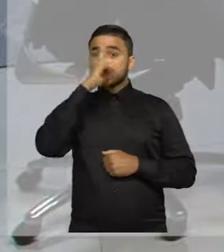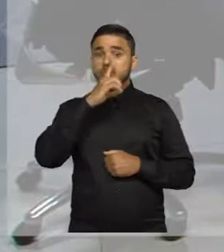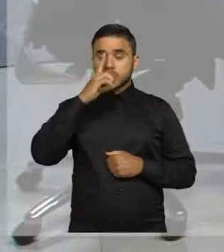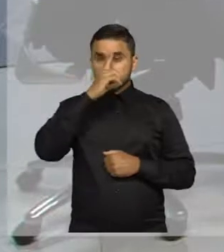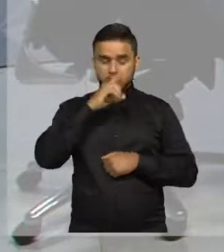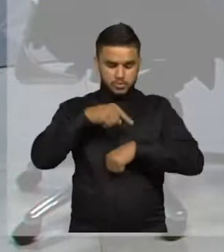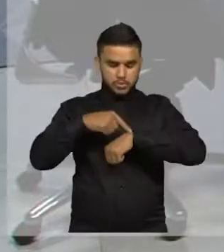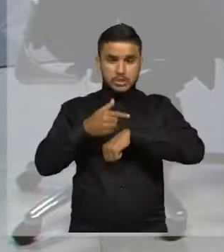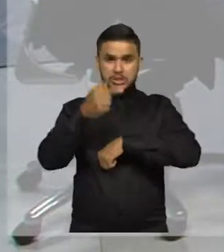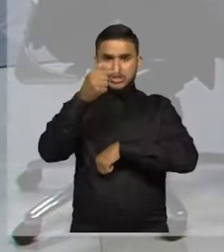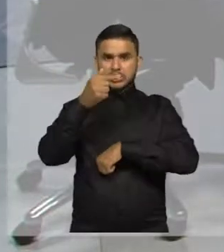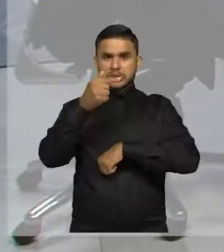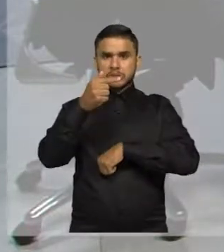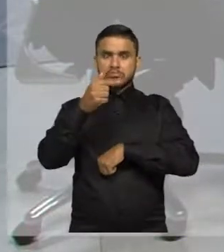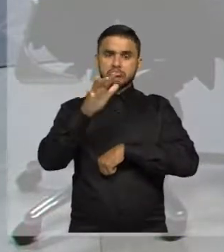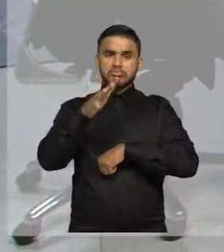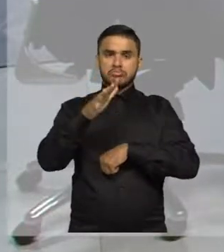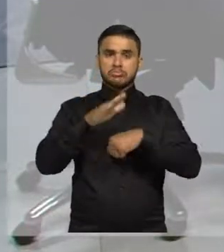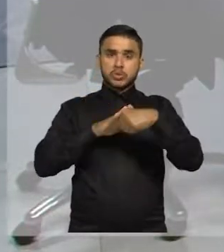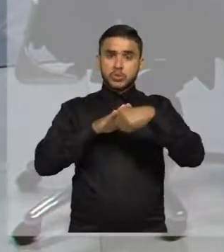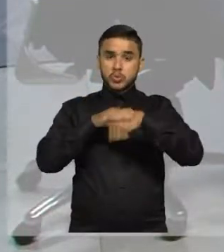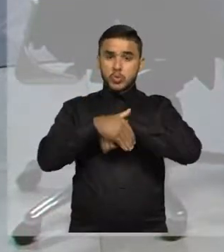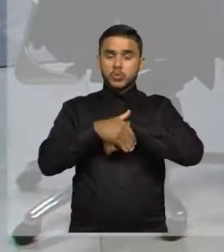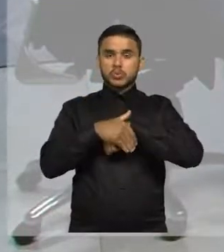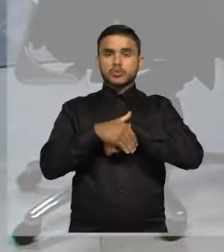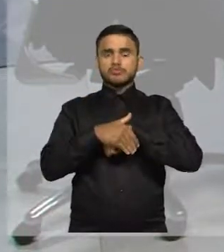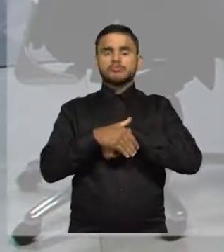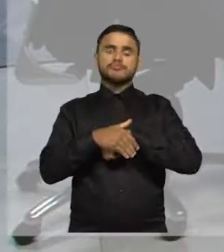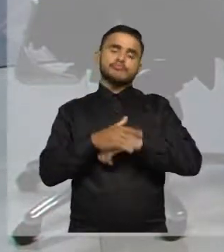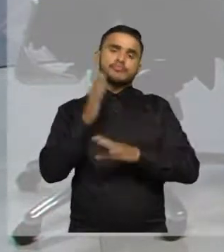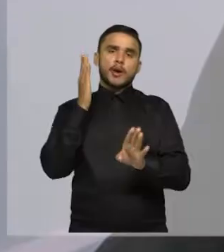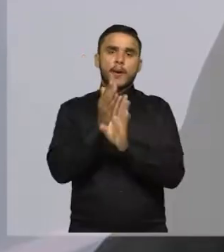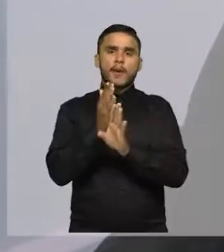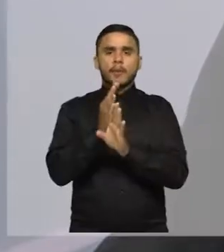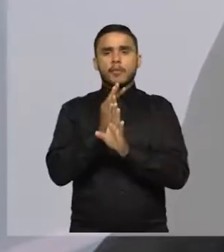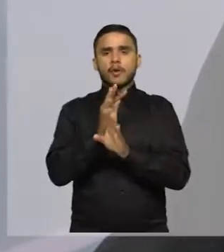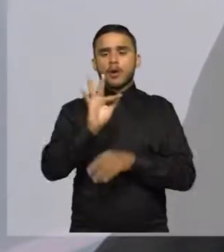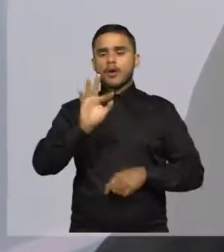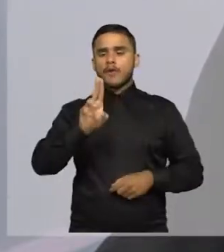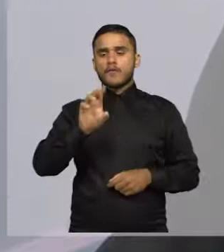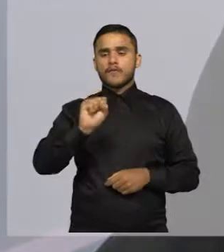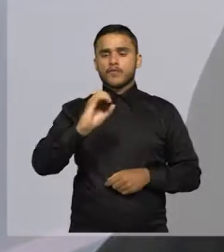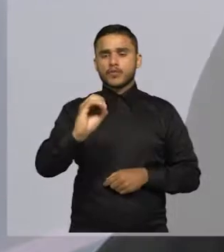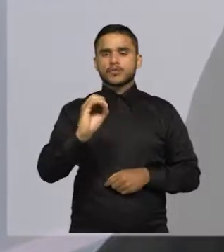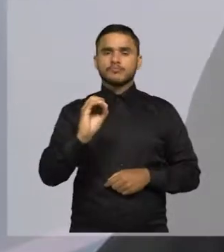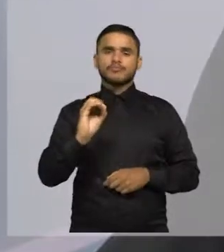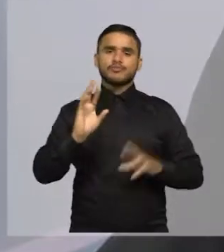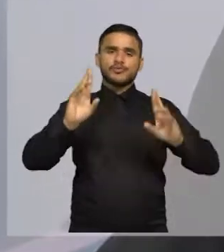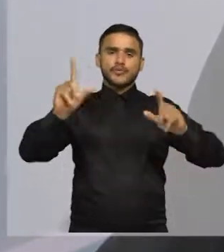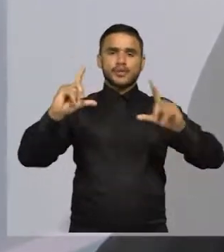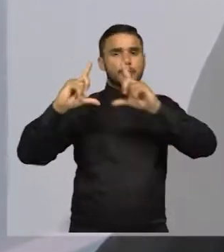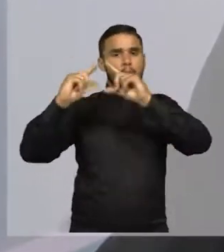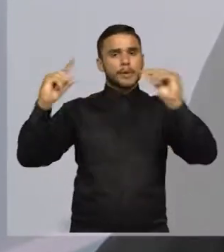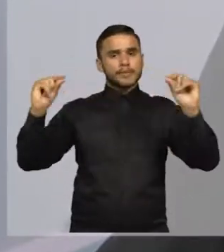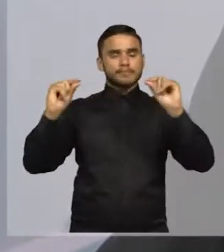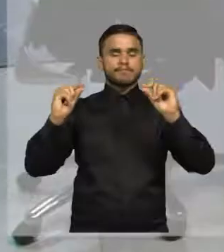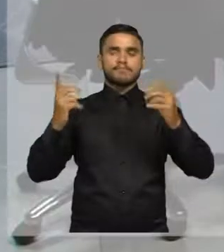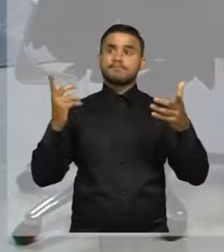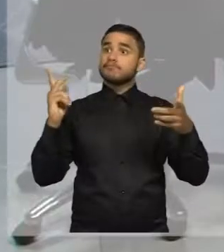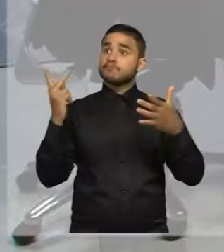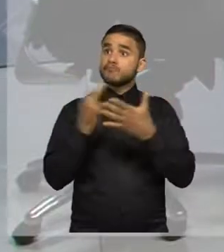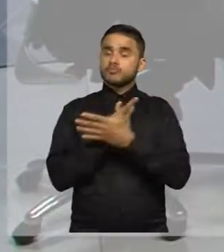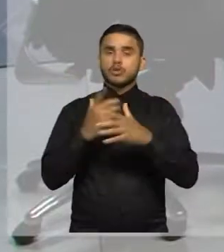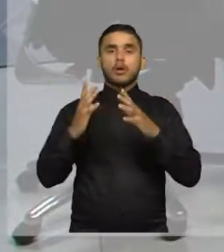dia 28, por conta do fuso horário lá de Roraima, que era a diferença de 2 horas do horário de Brasília.